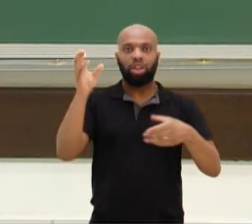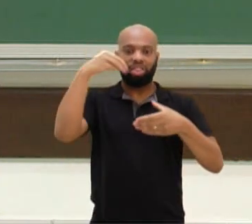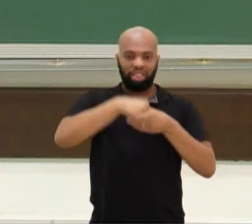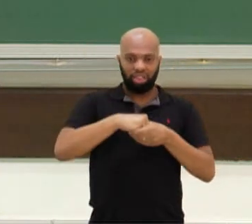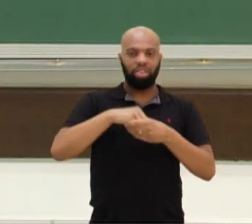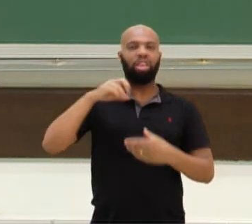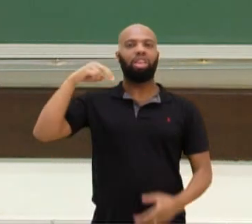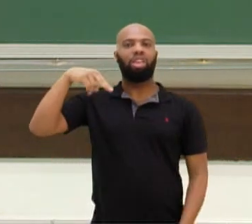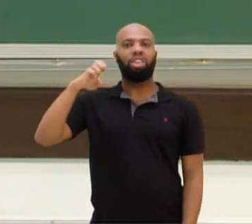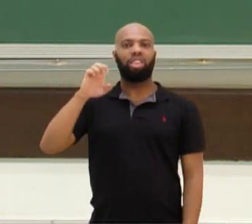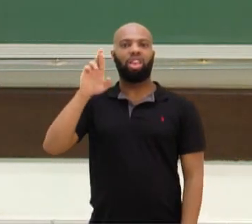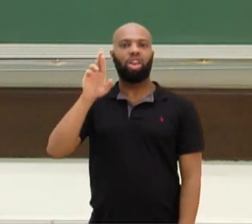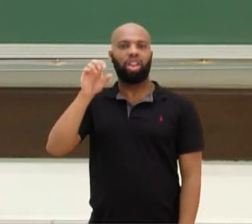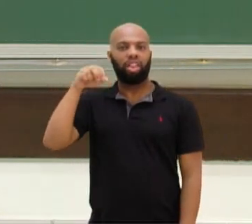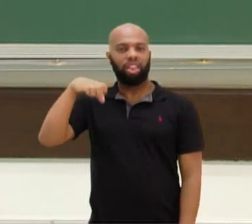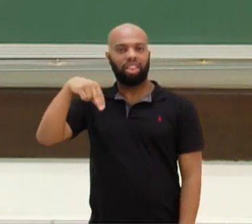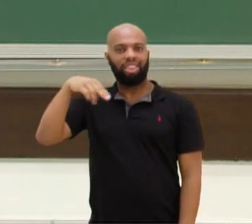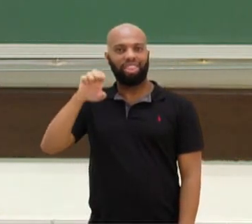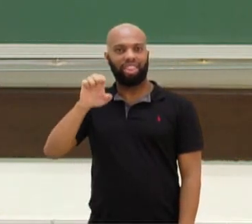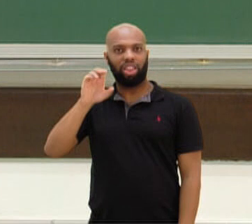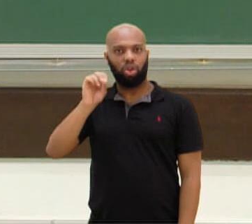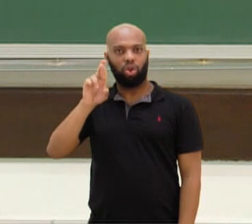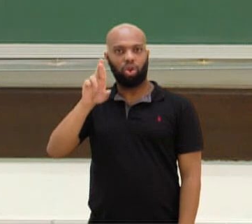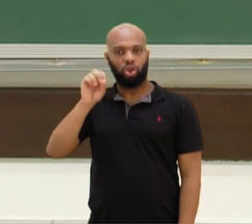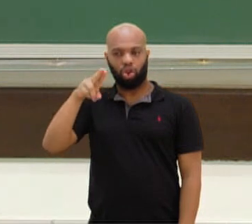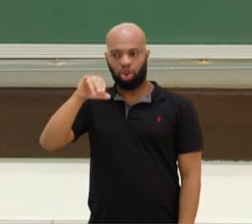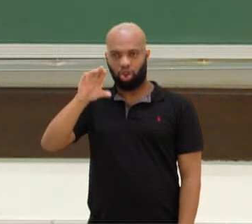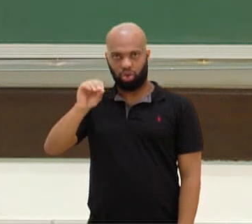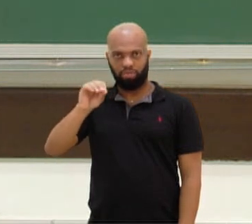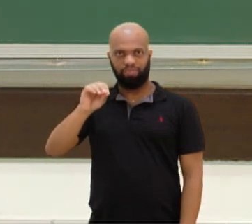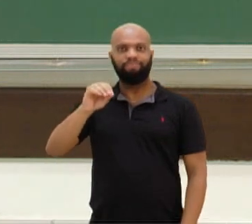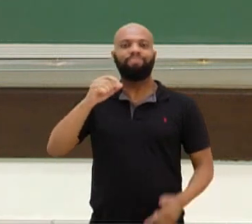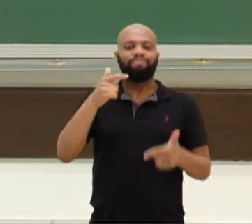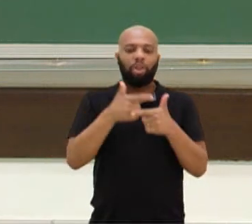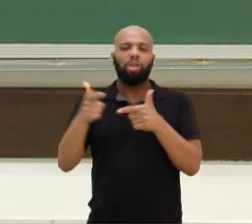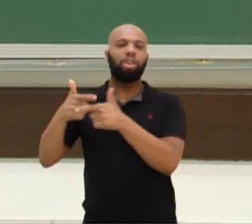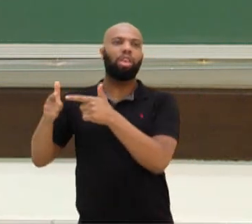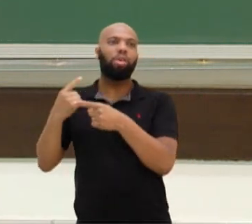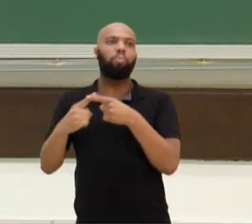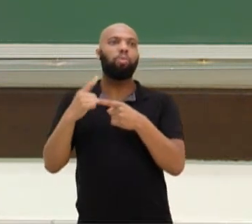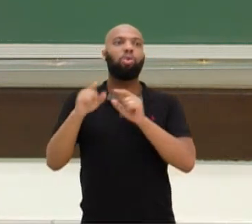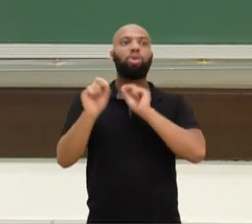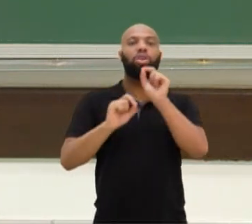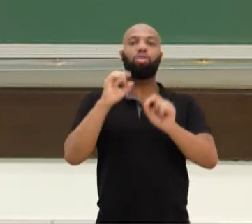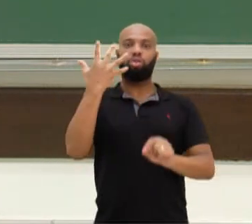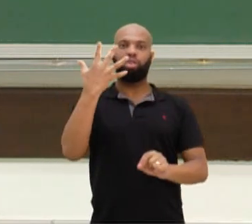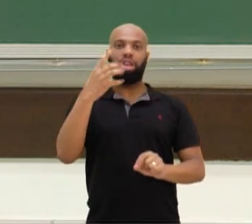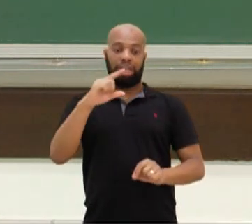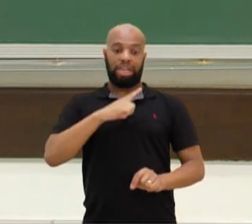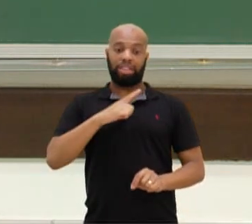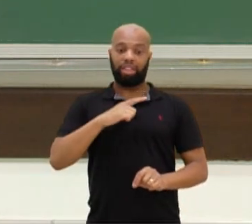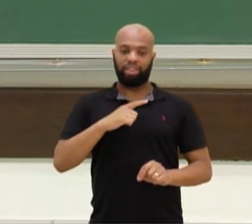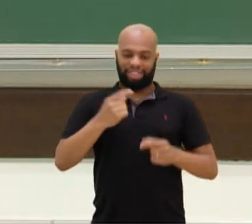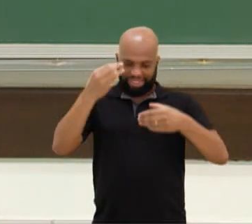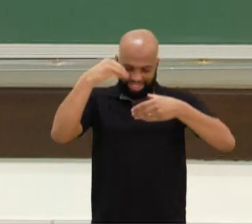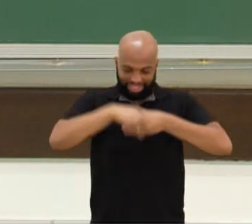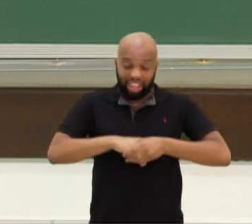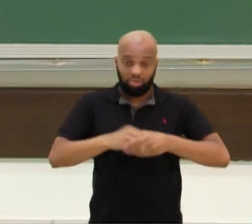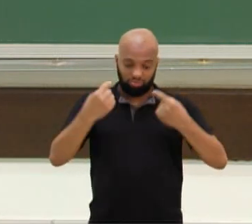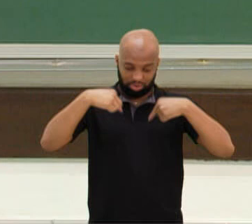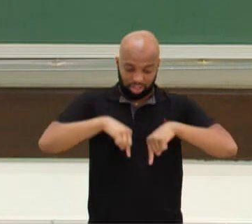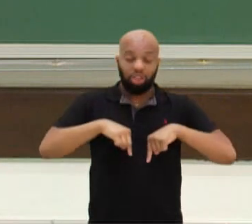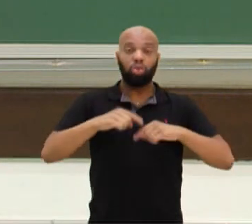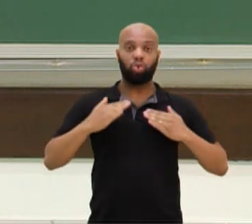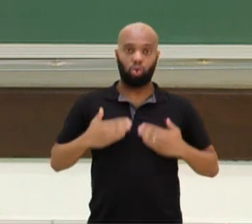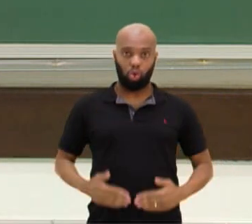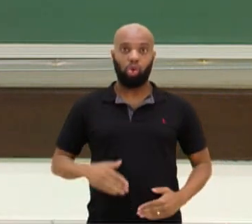Então, vejam, o que acontece com a pessoa que tem a síndrome? Os anticorpos começam a atacar o sistema nervoso periférico. As pessoas